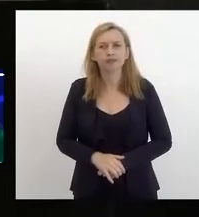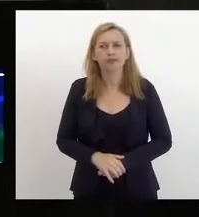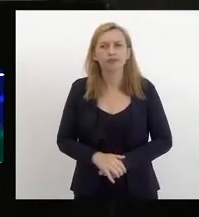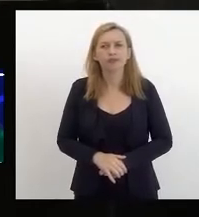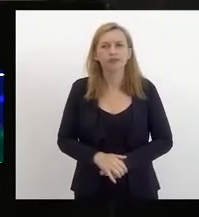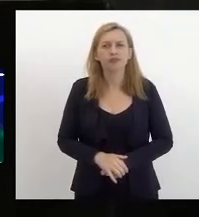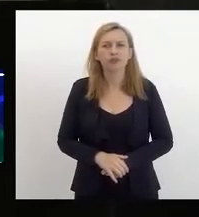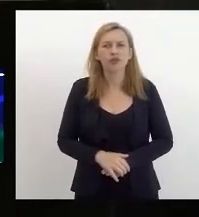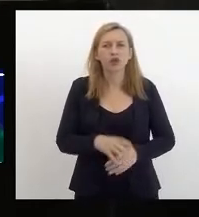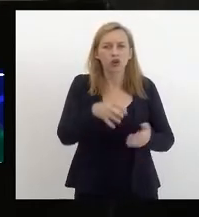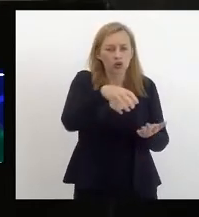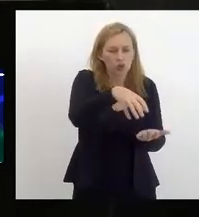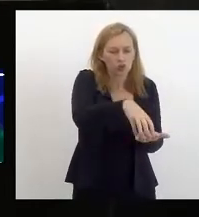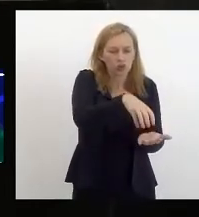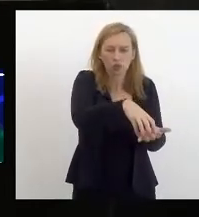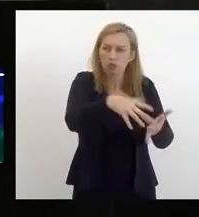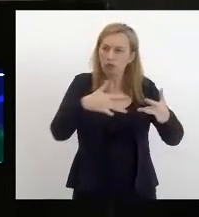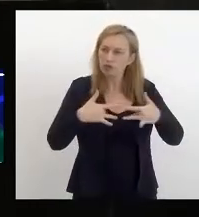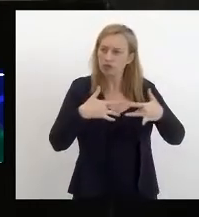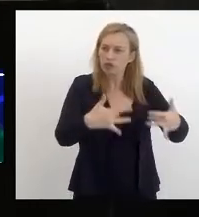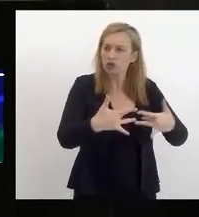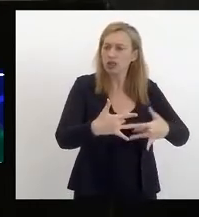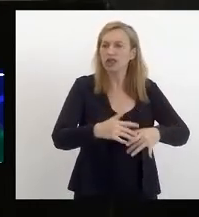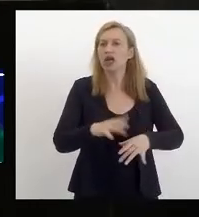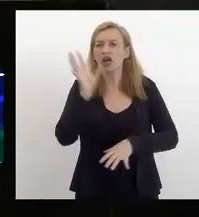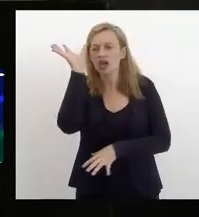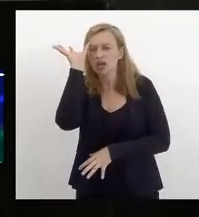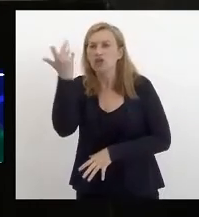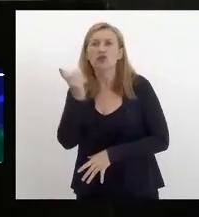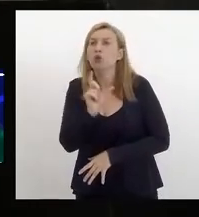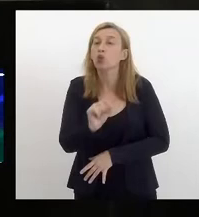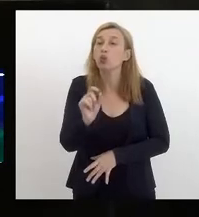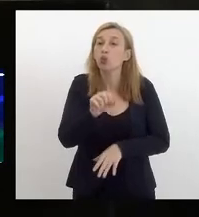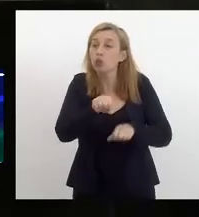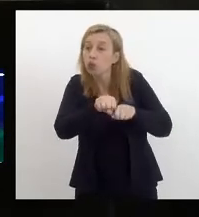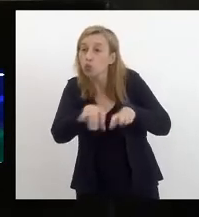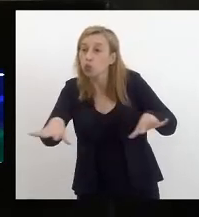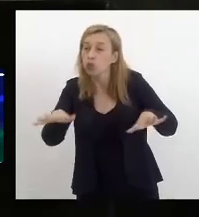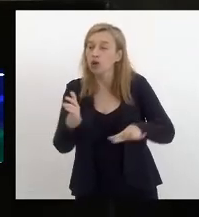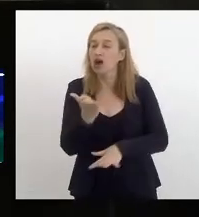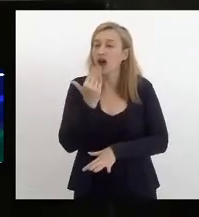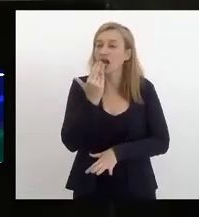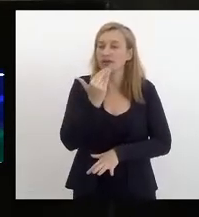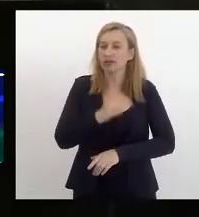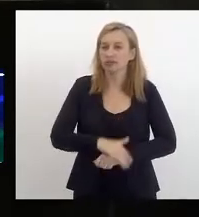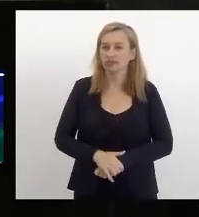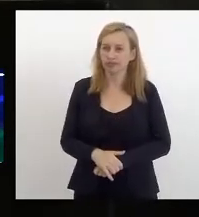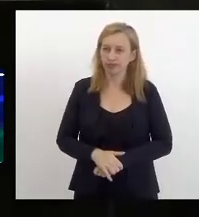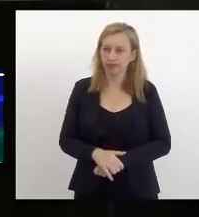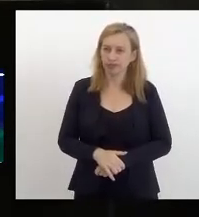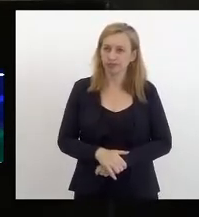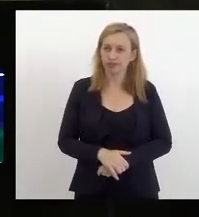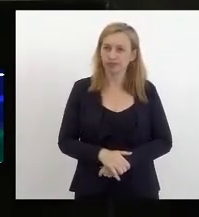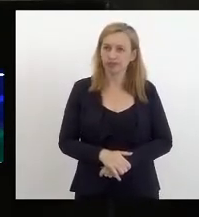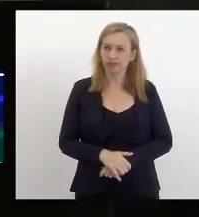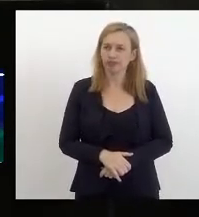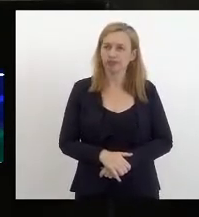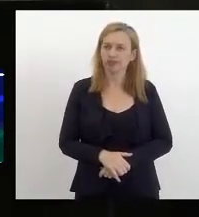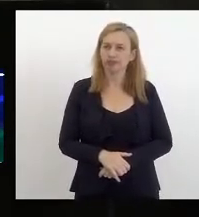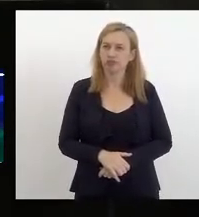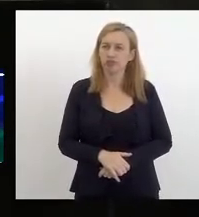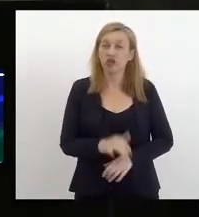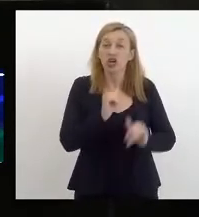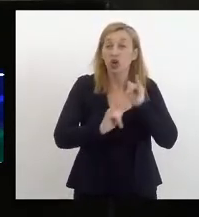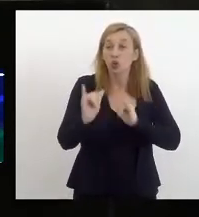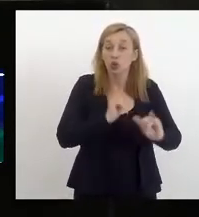ali as redes de solidariedade e resolveram distribuição de alimentos que resolveram